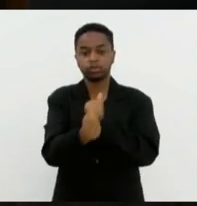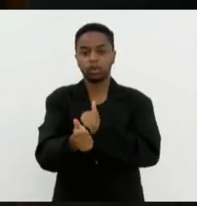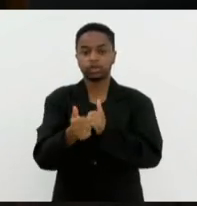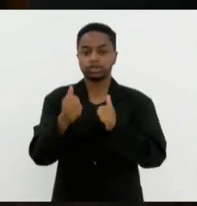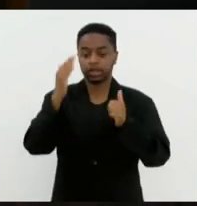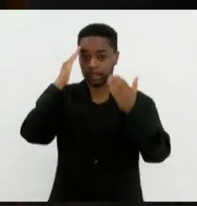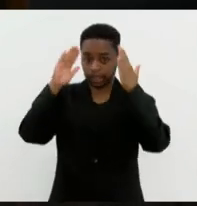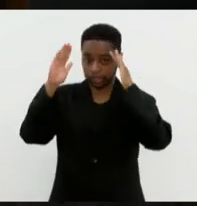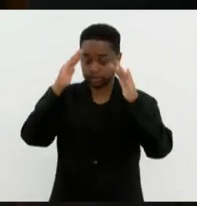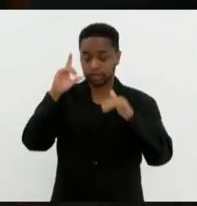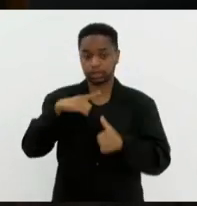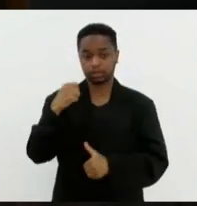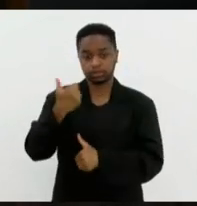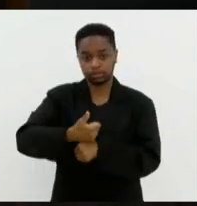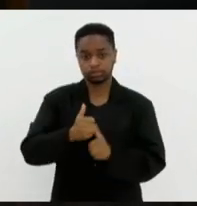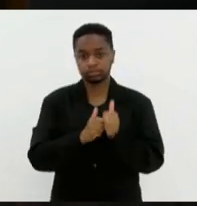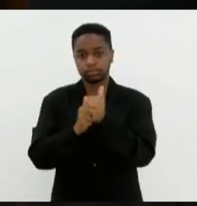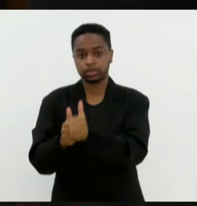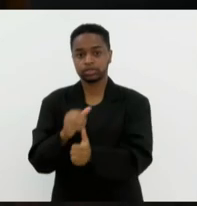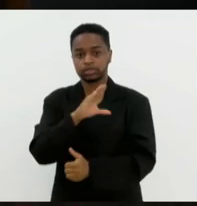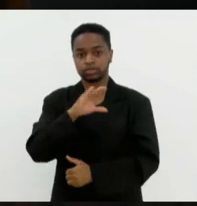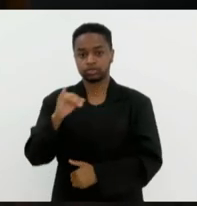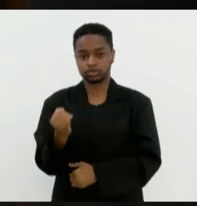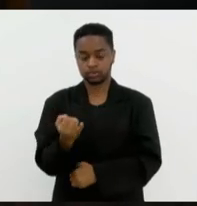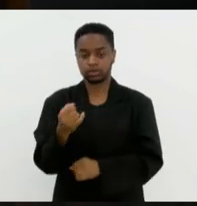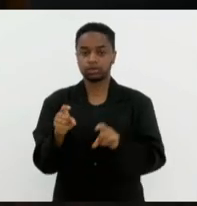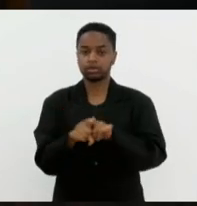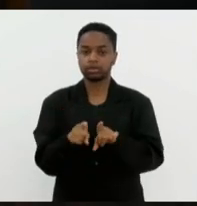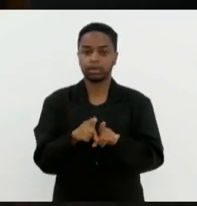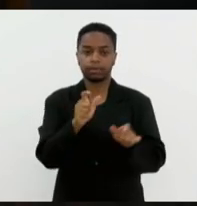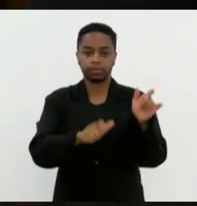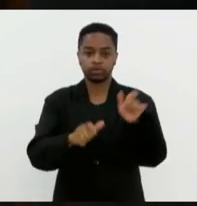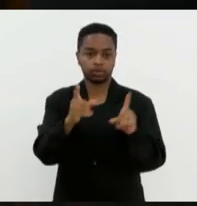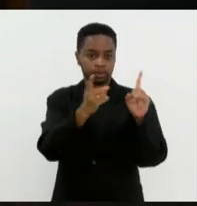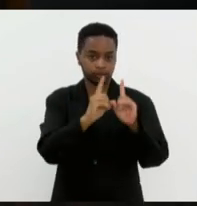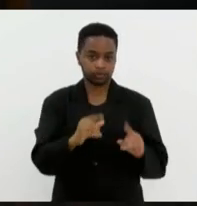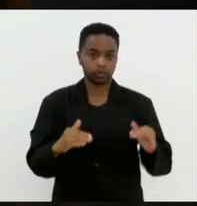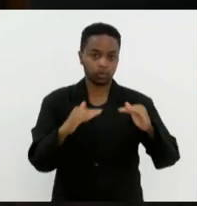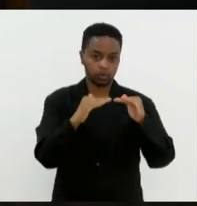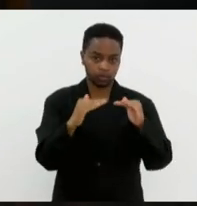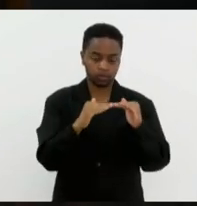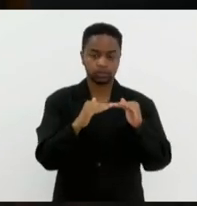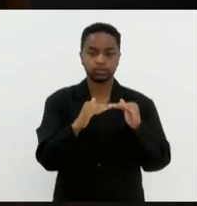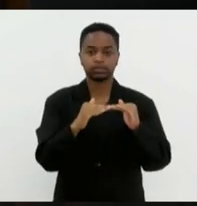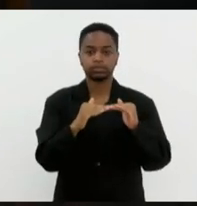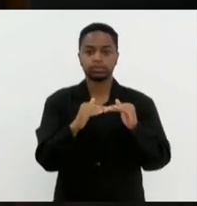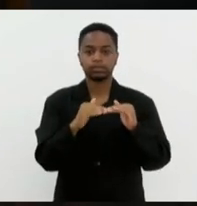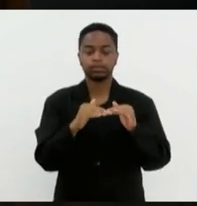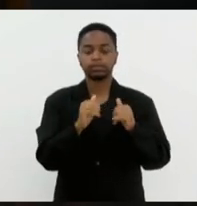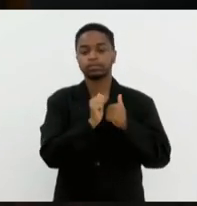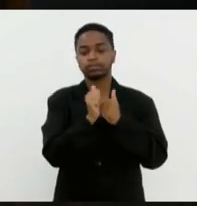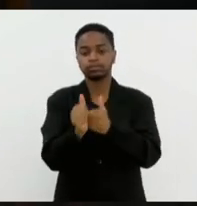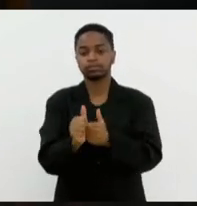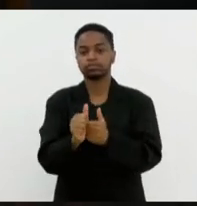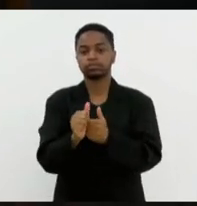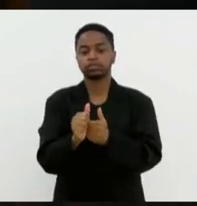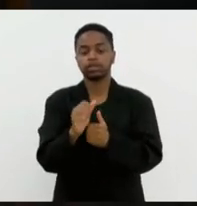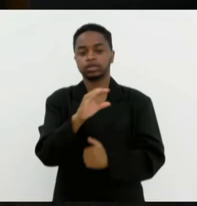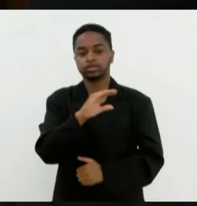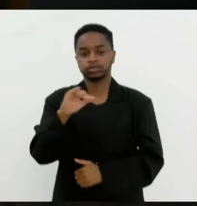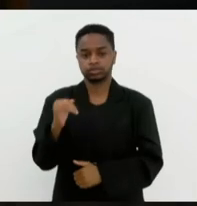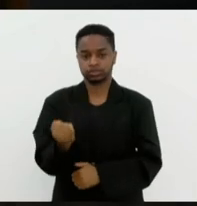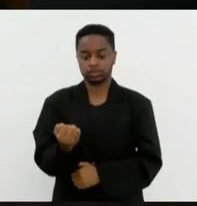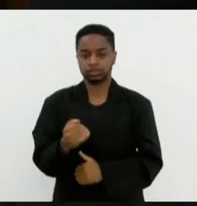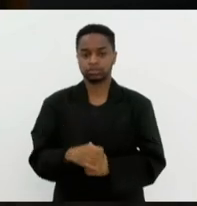favorável, com o substitutivo da Comissão de Constituição e Justiça, da pessoa com deficiência favorável, com o substitutivo da Comissão de Constituição e